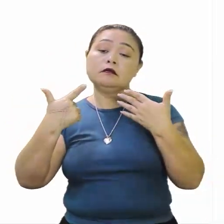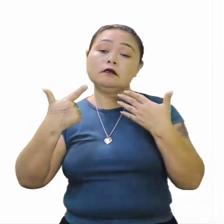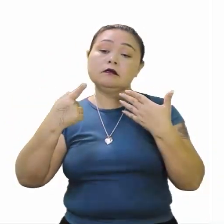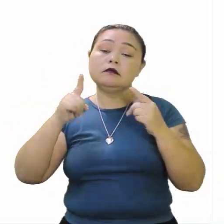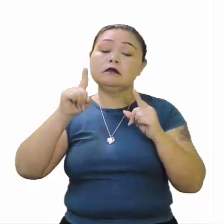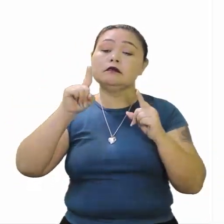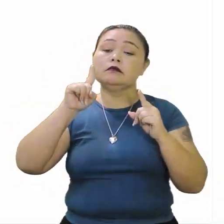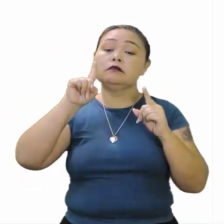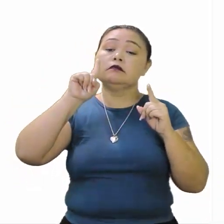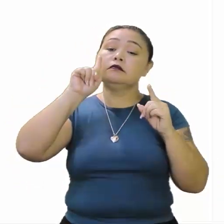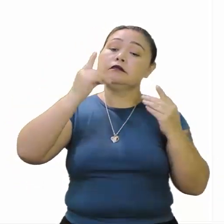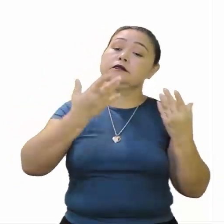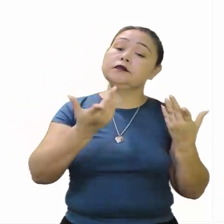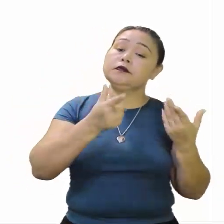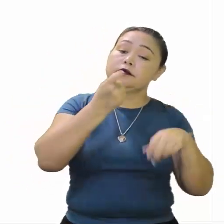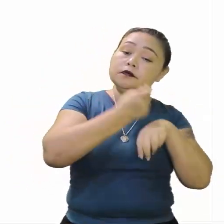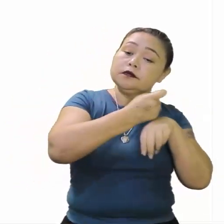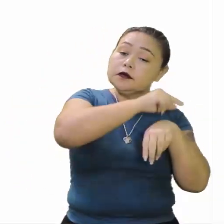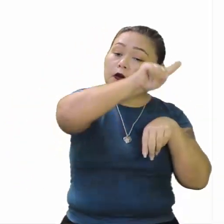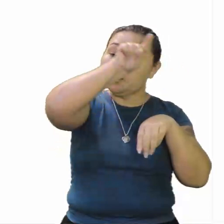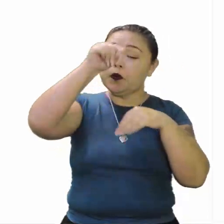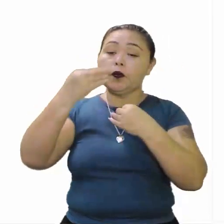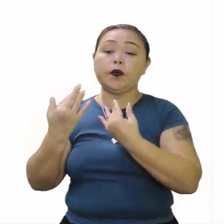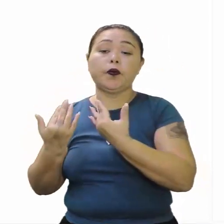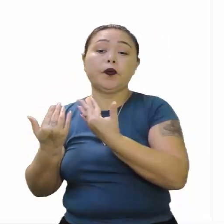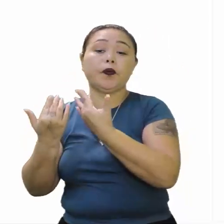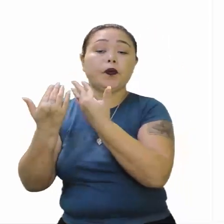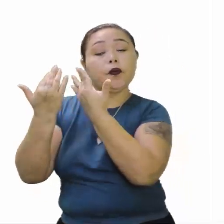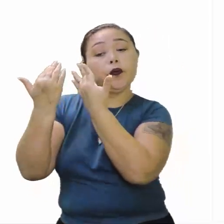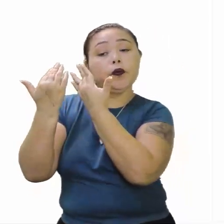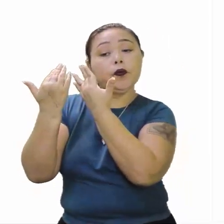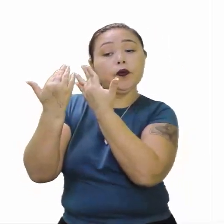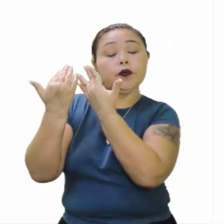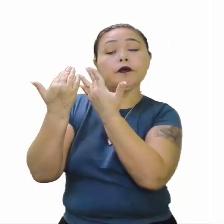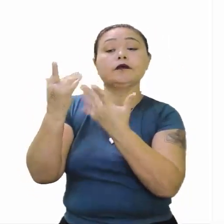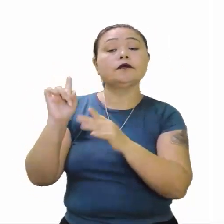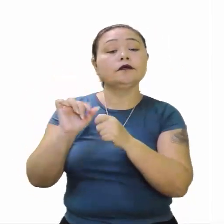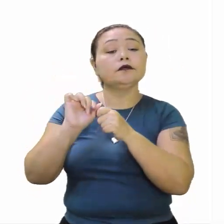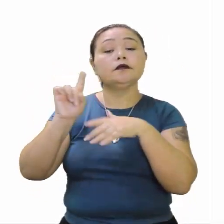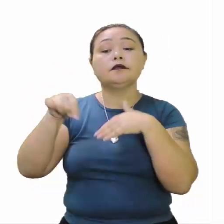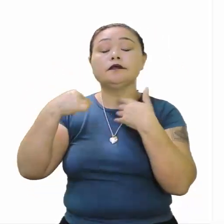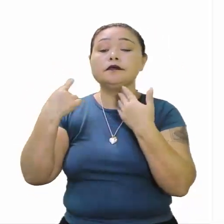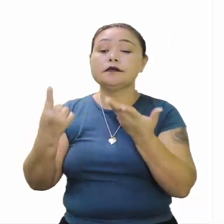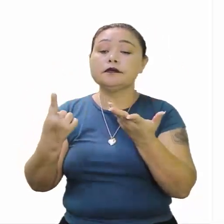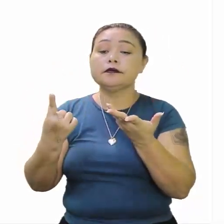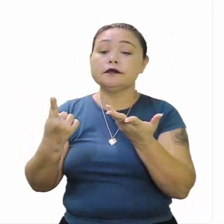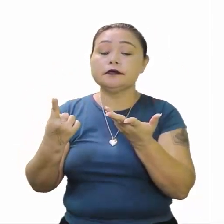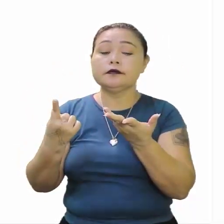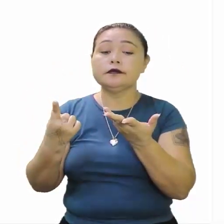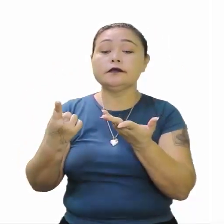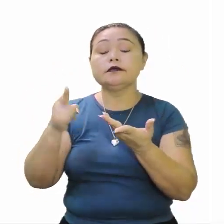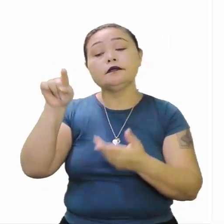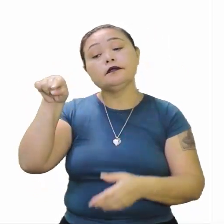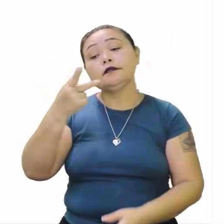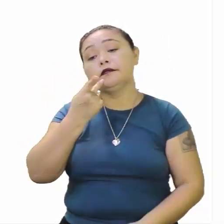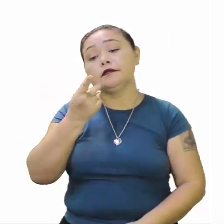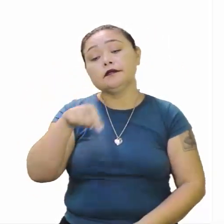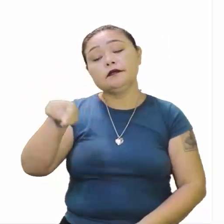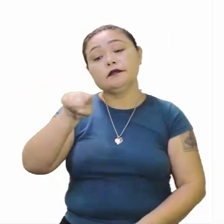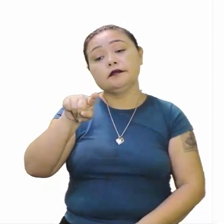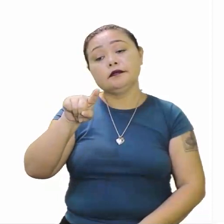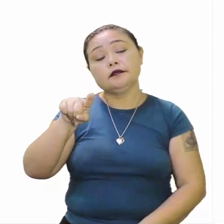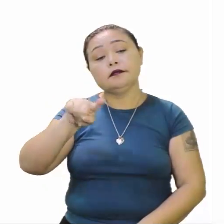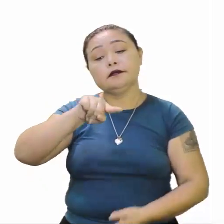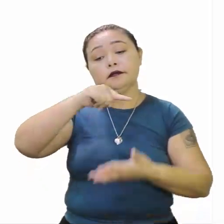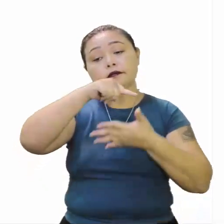água sublimou? Meu caro aluno, o que você tem